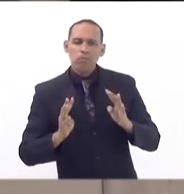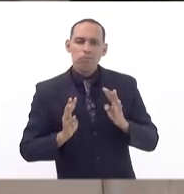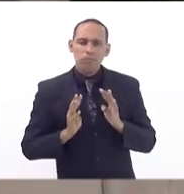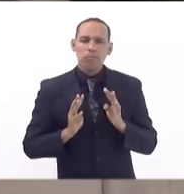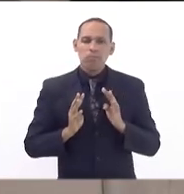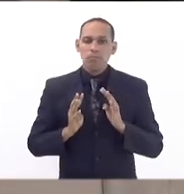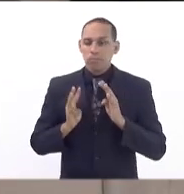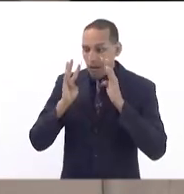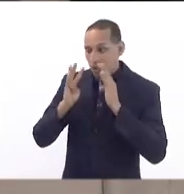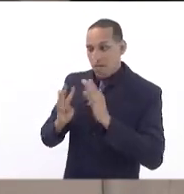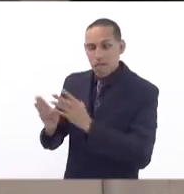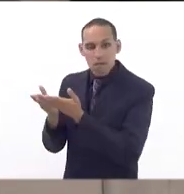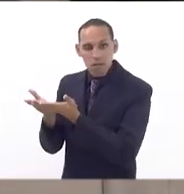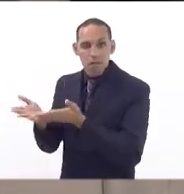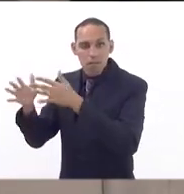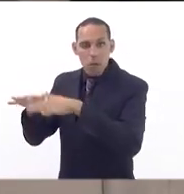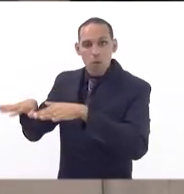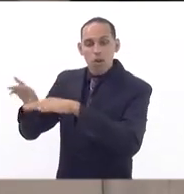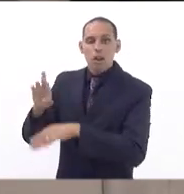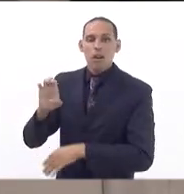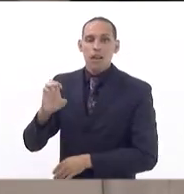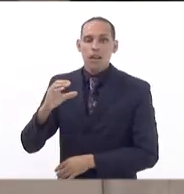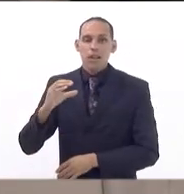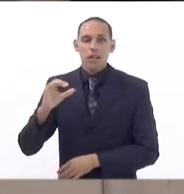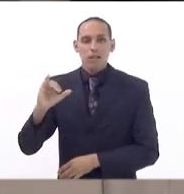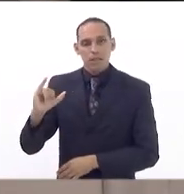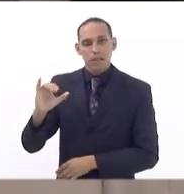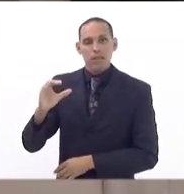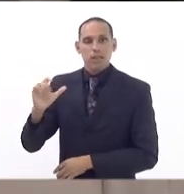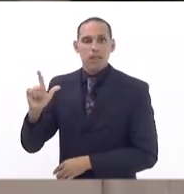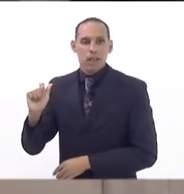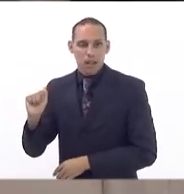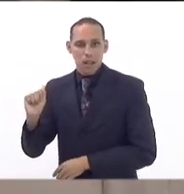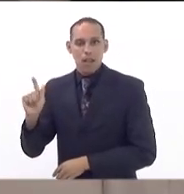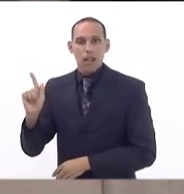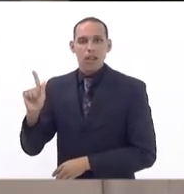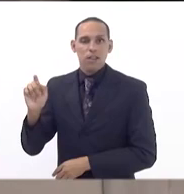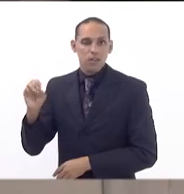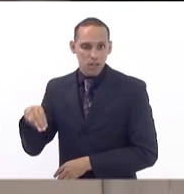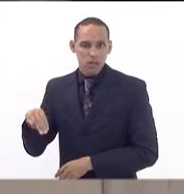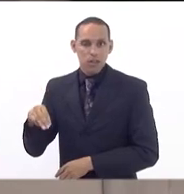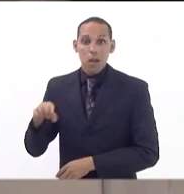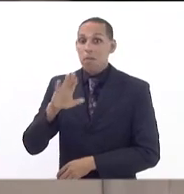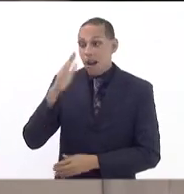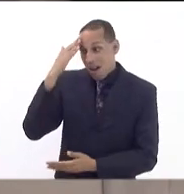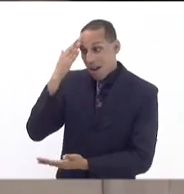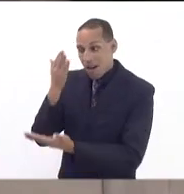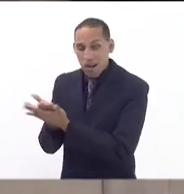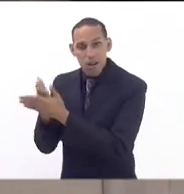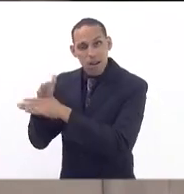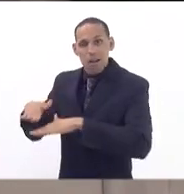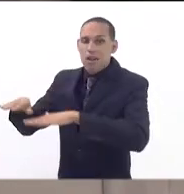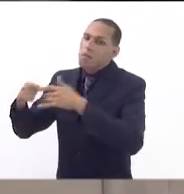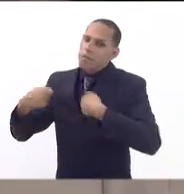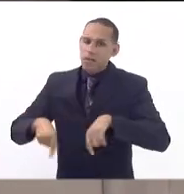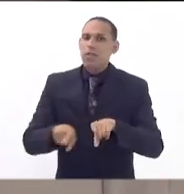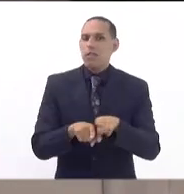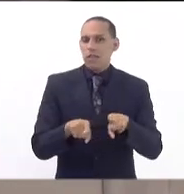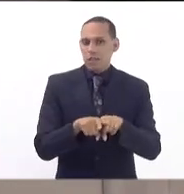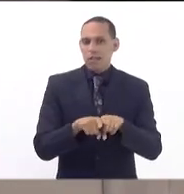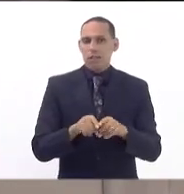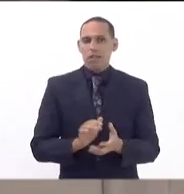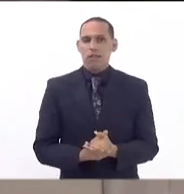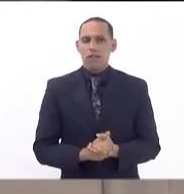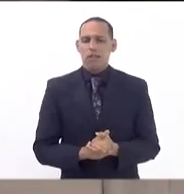agora o que precisa é de fato ter essa confiança maior no reciclador para criança de caixa de roda de fogo